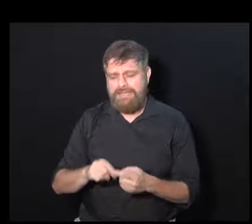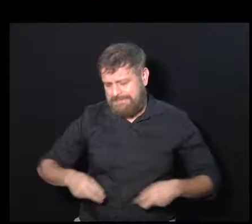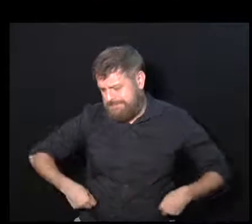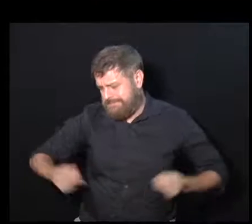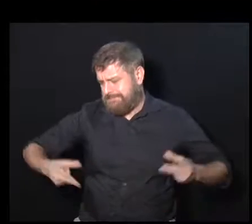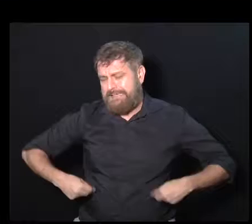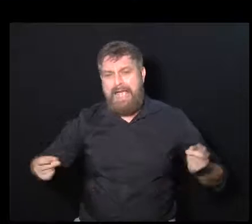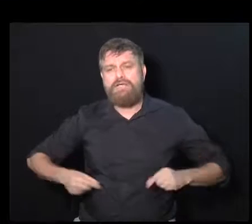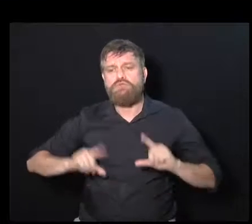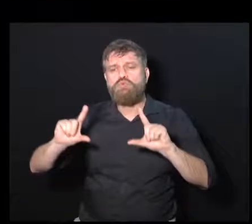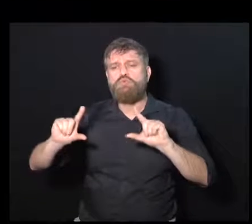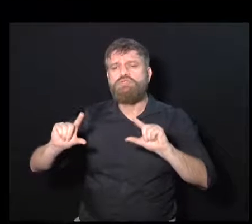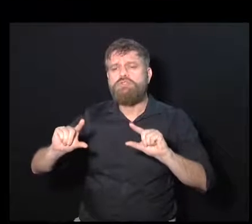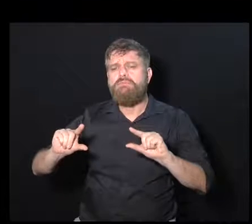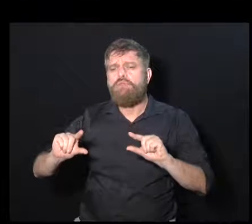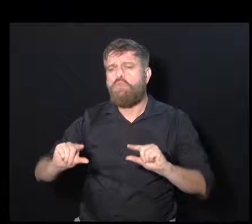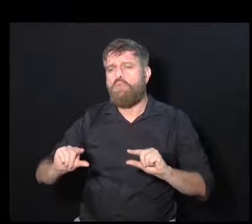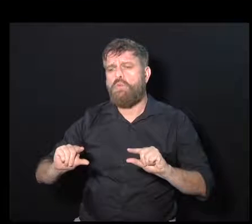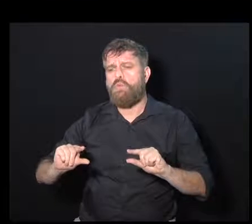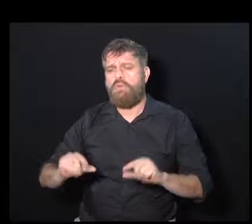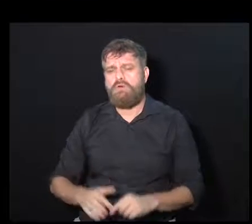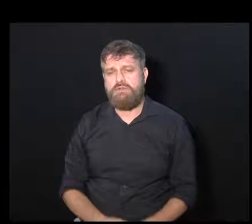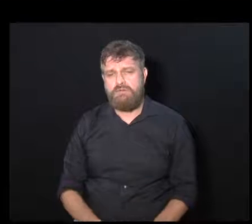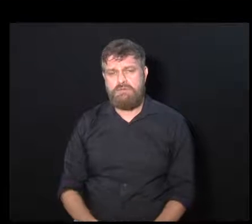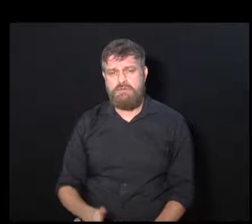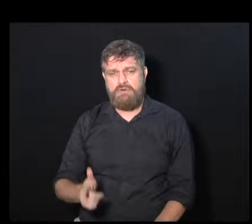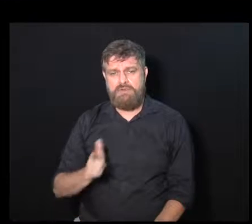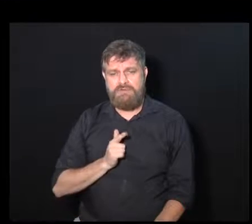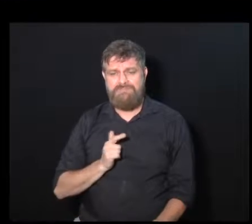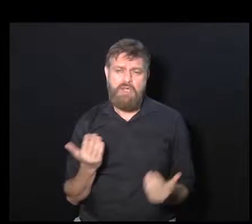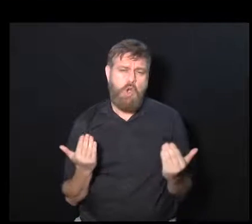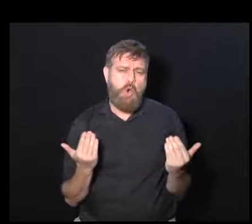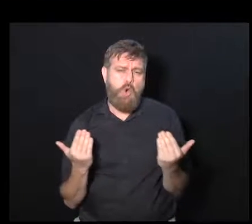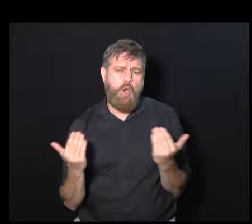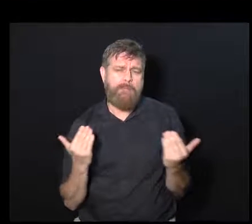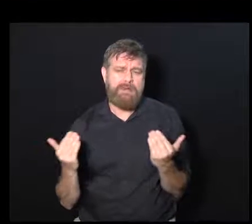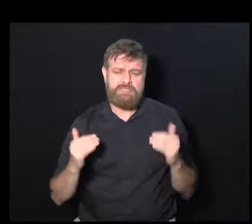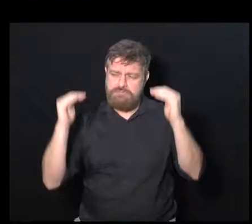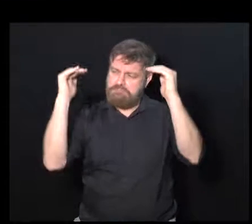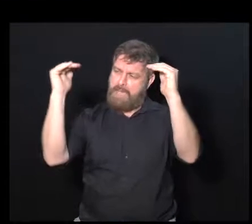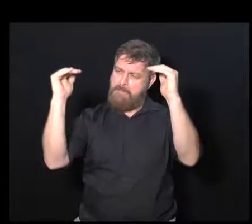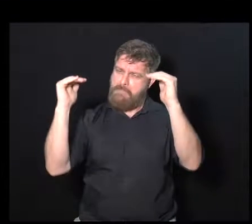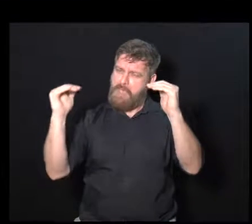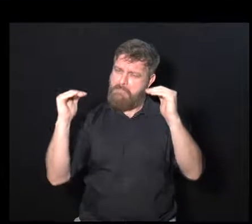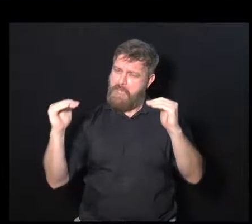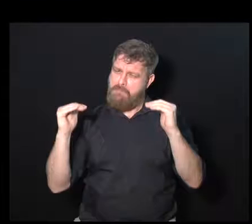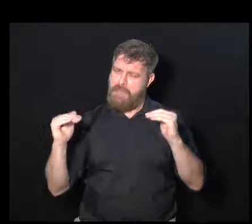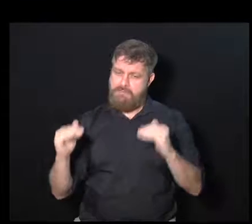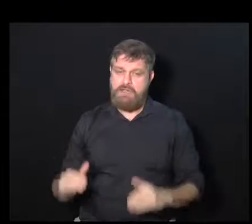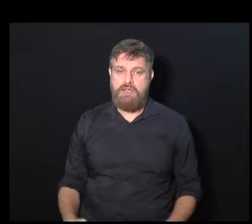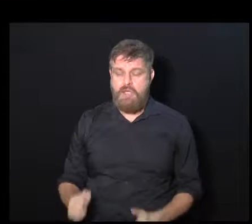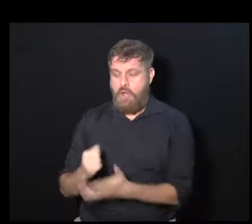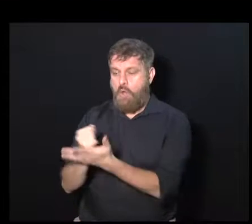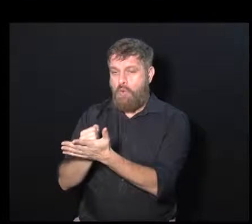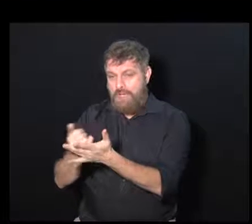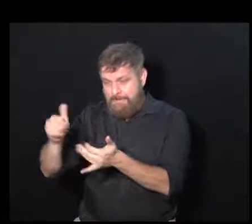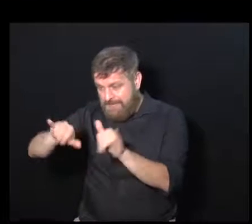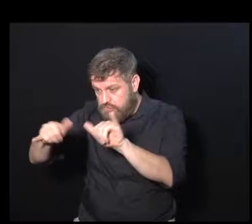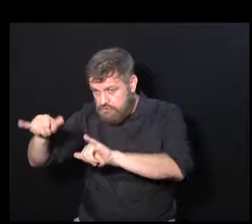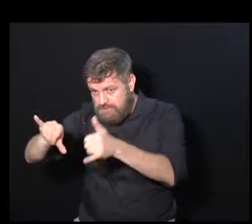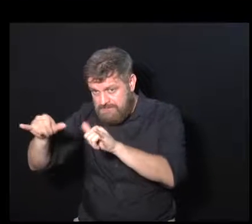custo. Então, aqui a gente tem um comparativo, que é um medicamento